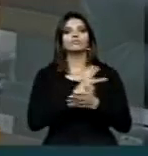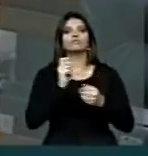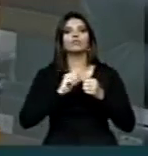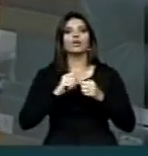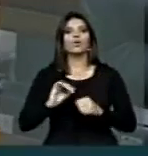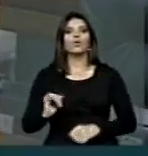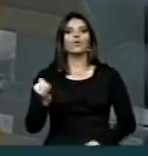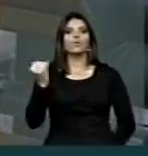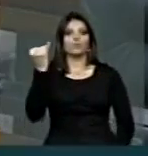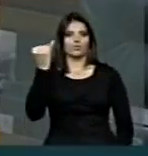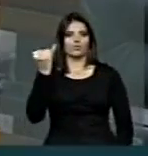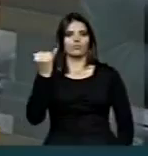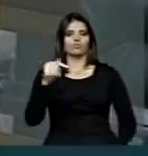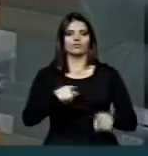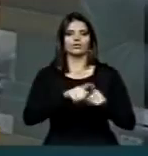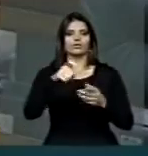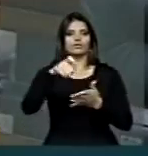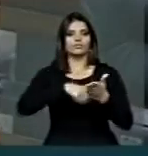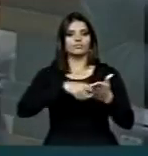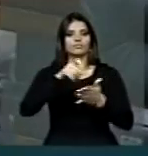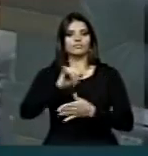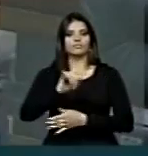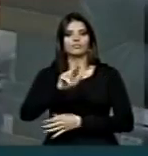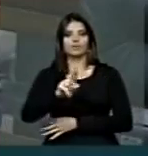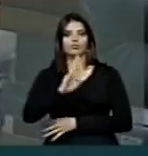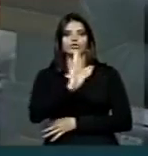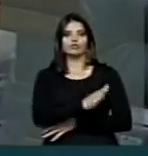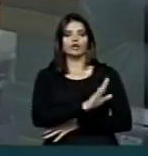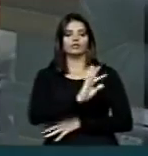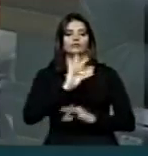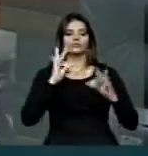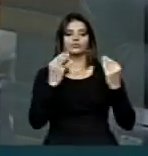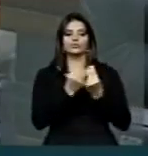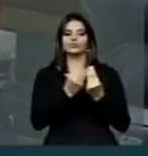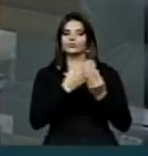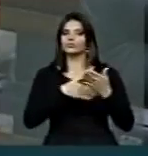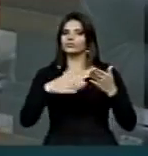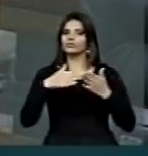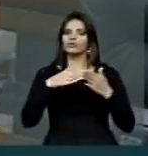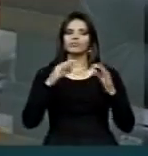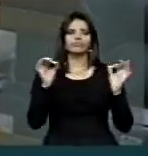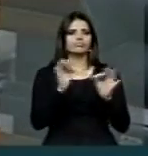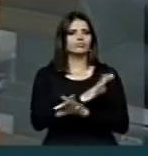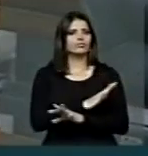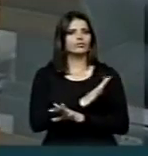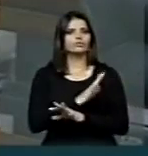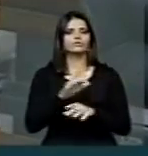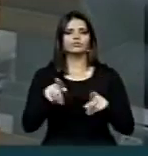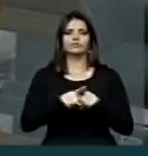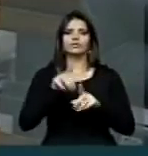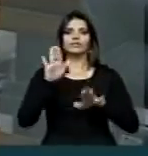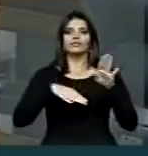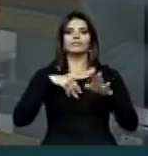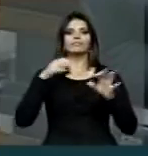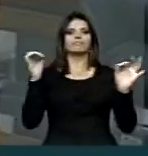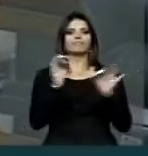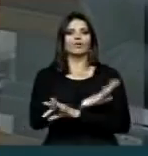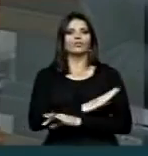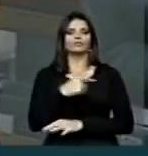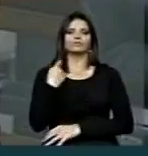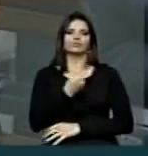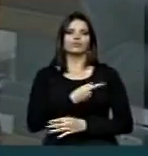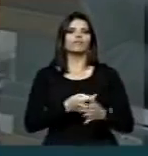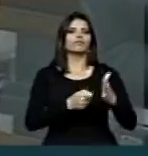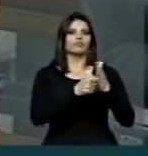lucro Imposto de Renda sobre aquilo que já estava totalmente definido e determinado Nós entramos